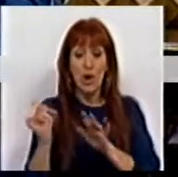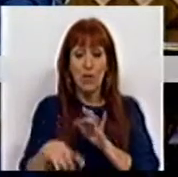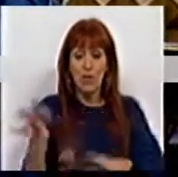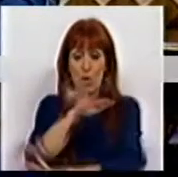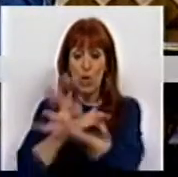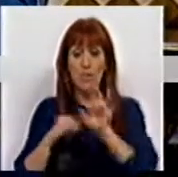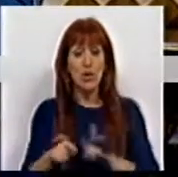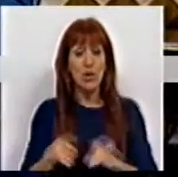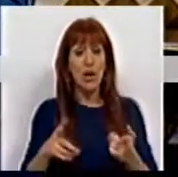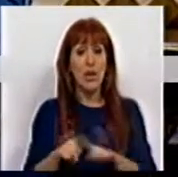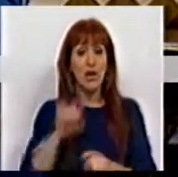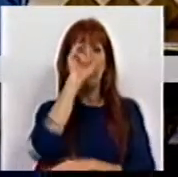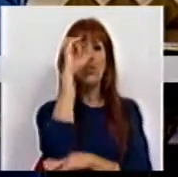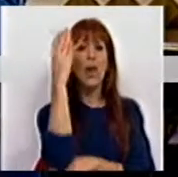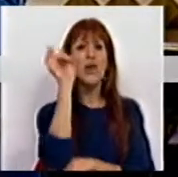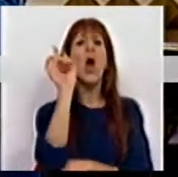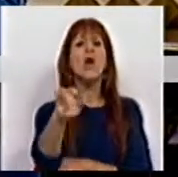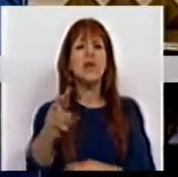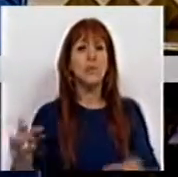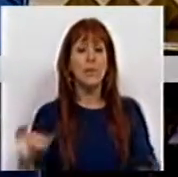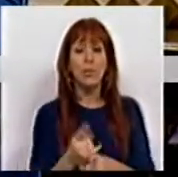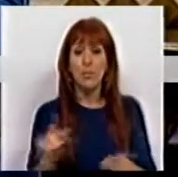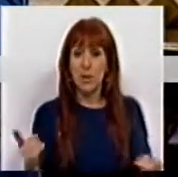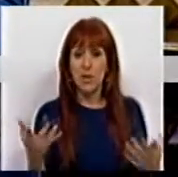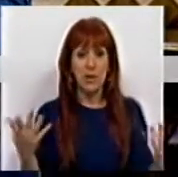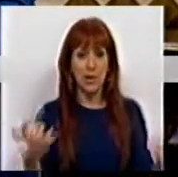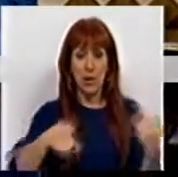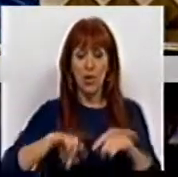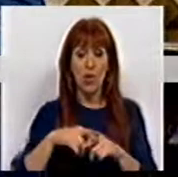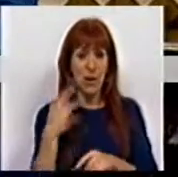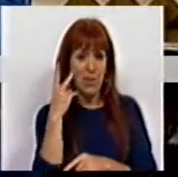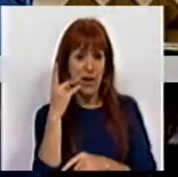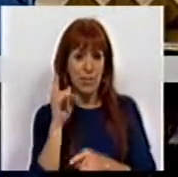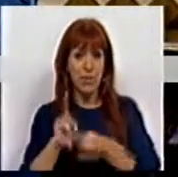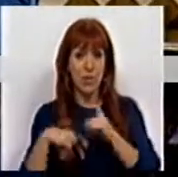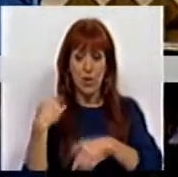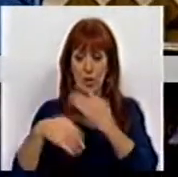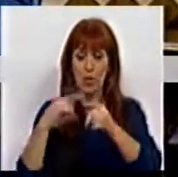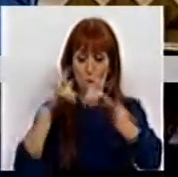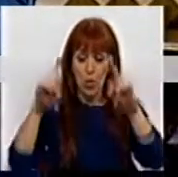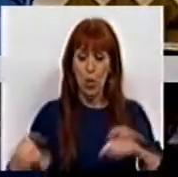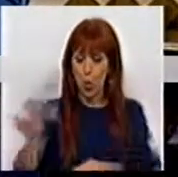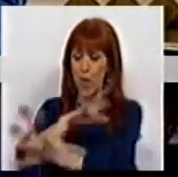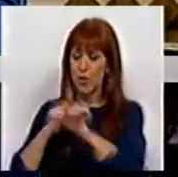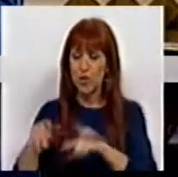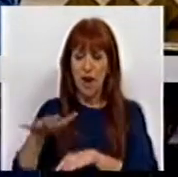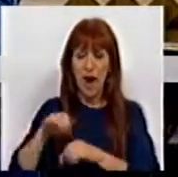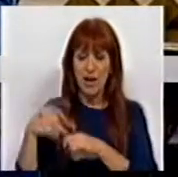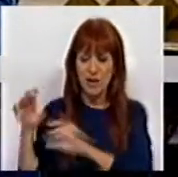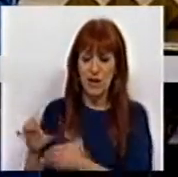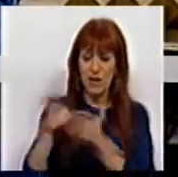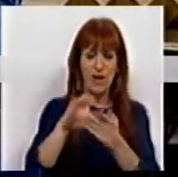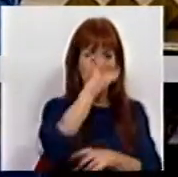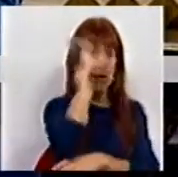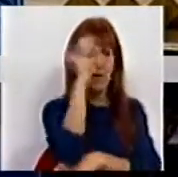fundos comunitários para a floresta. Porque se nós observarmos aquilo que têm sido os quadros comunitários no âmbito do